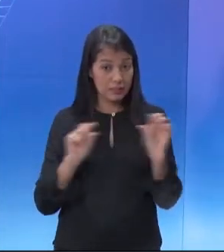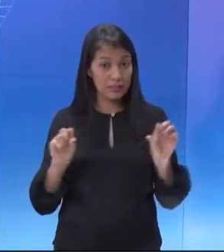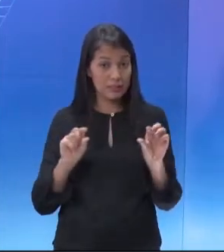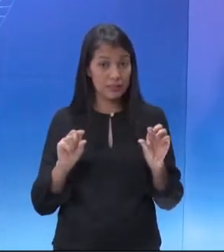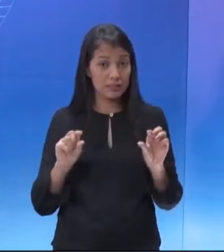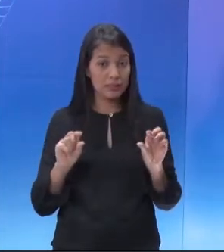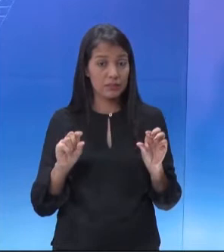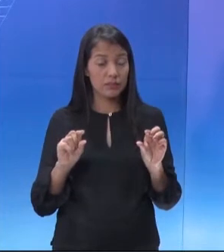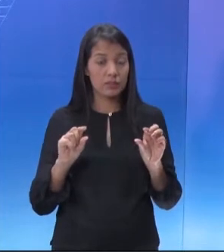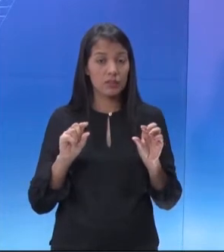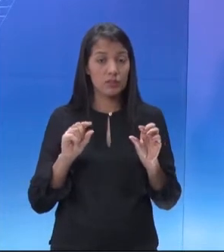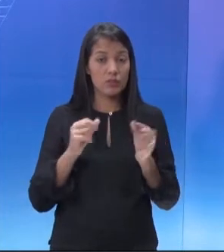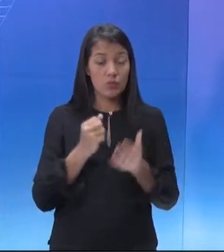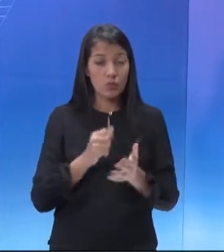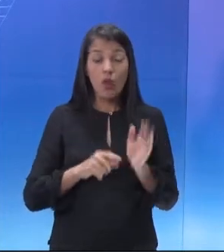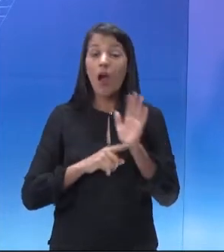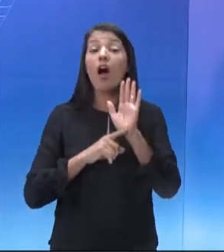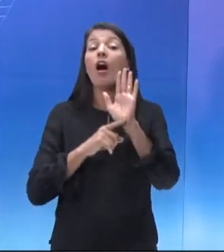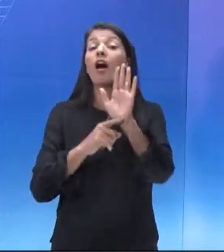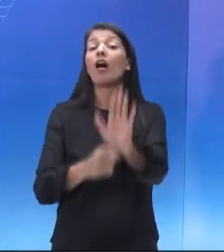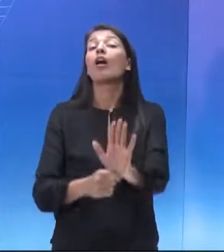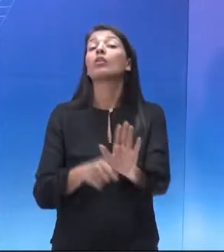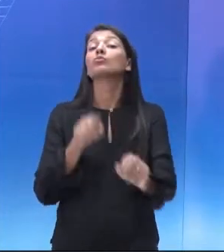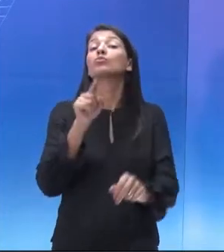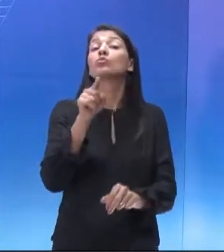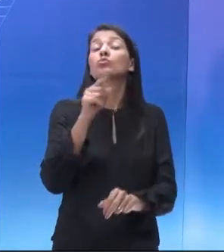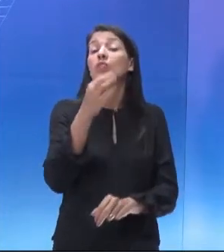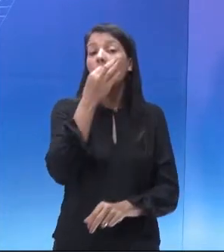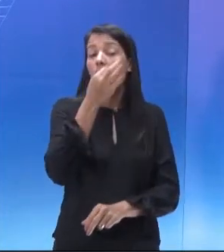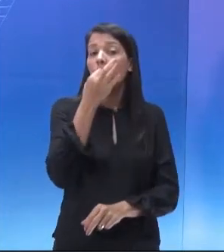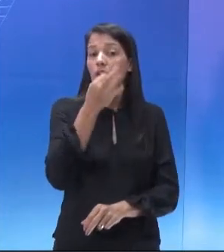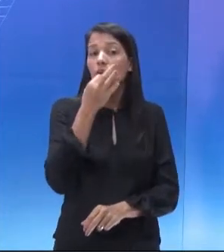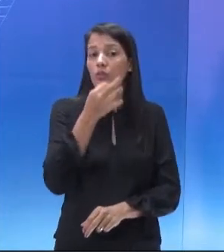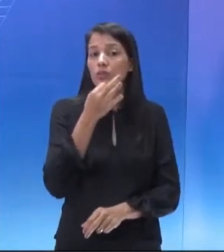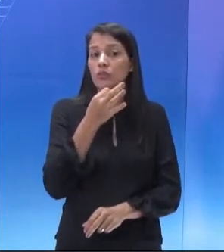para que ajude a você argumentar